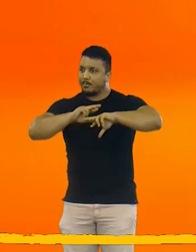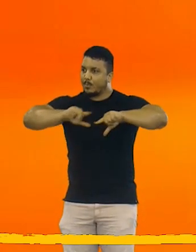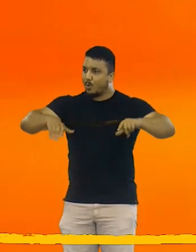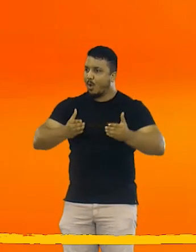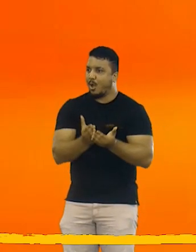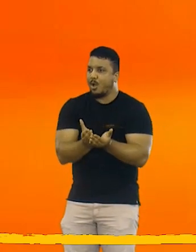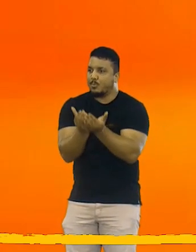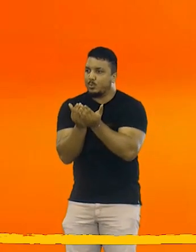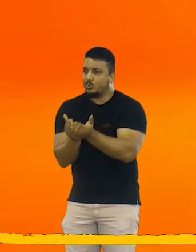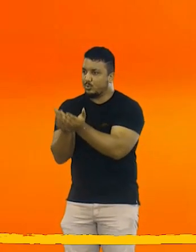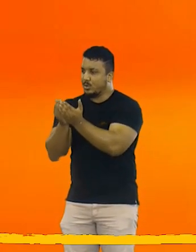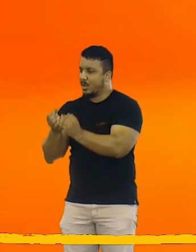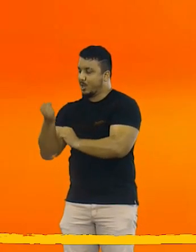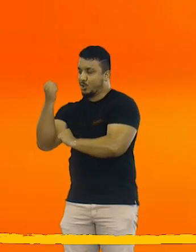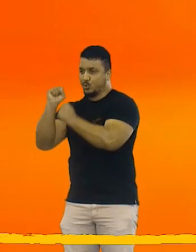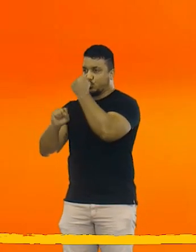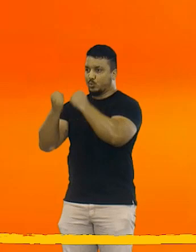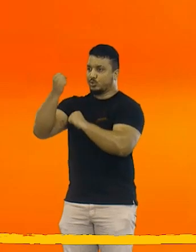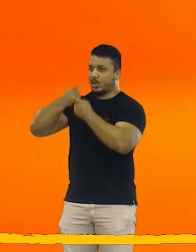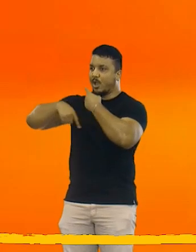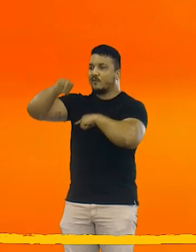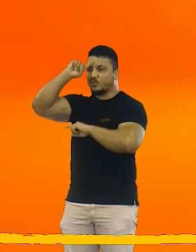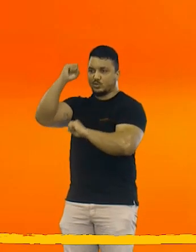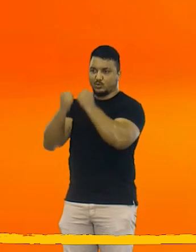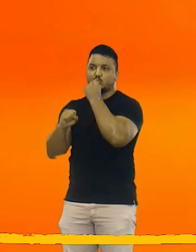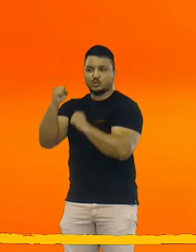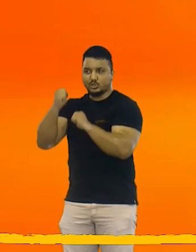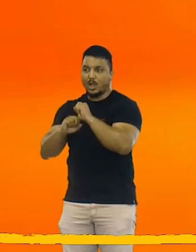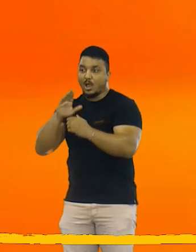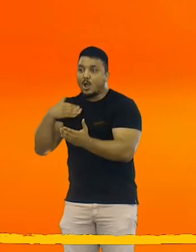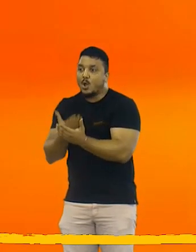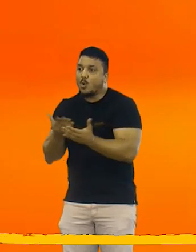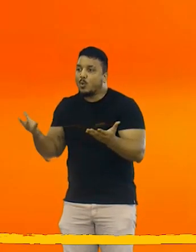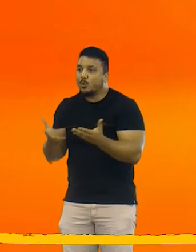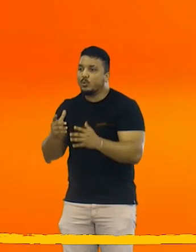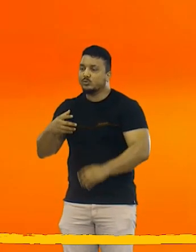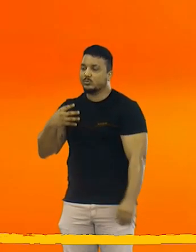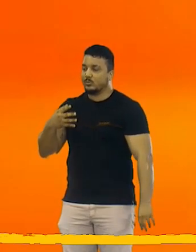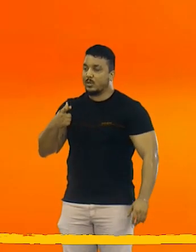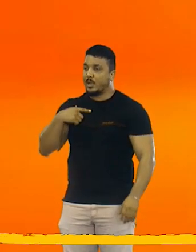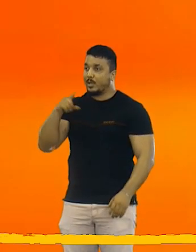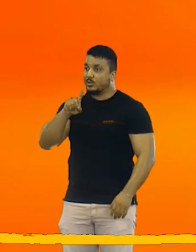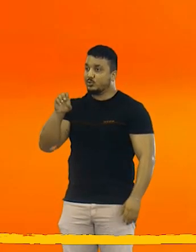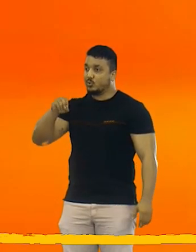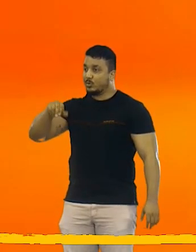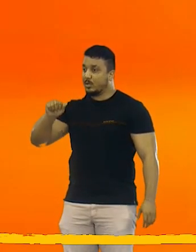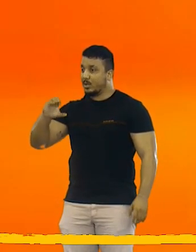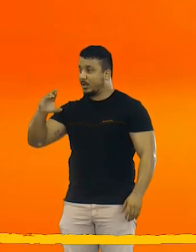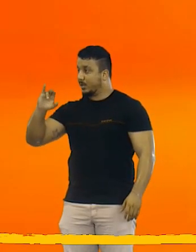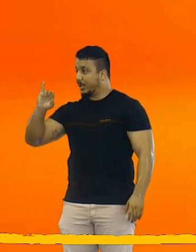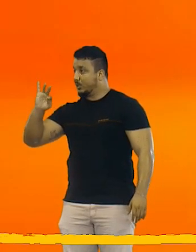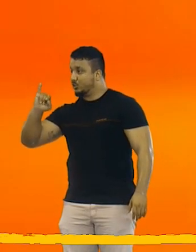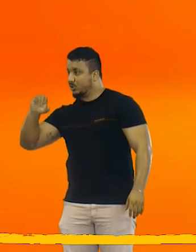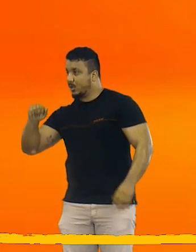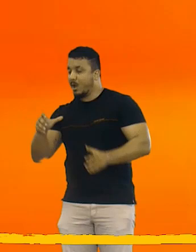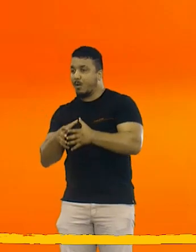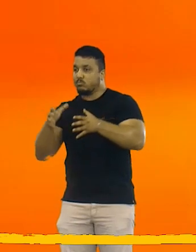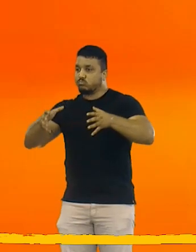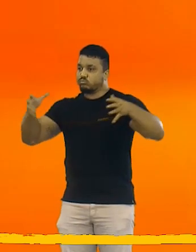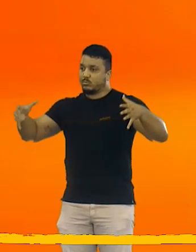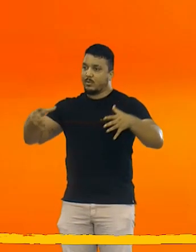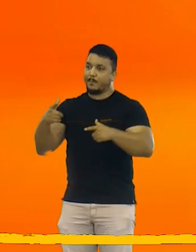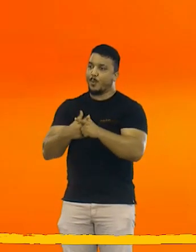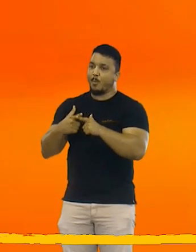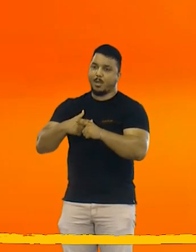navegações, cidade industrial, você pega a Revolução Industrial e a gente vive hoje o que a gente chama de zona crítica, 100% de cidades inchadas com muitos